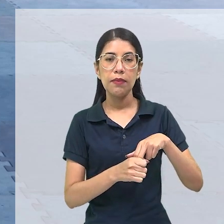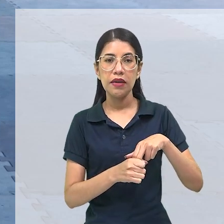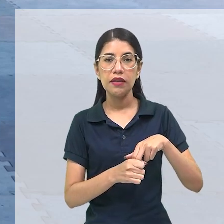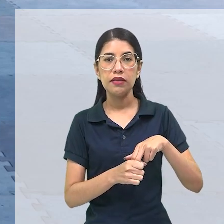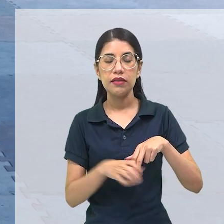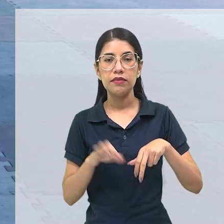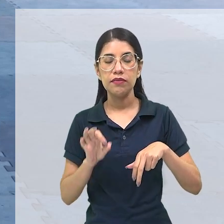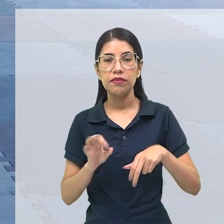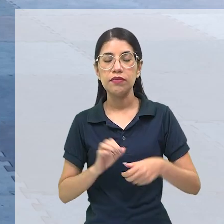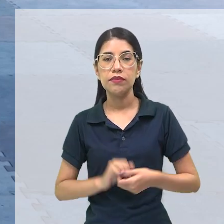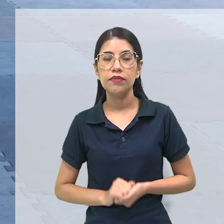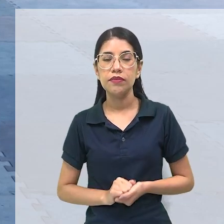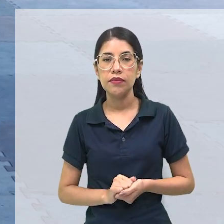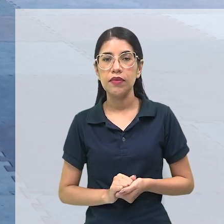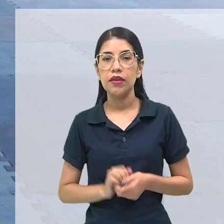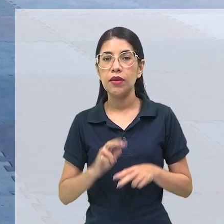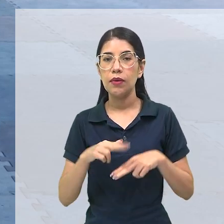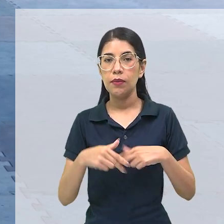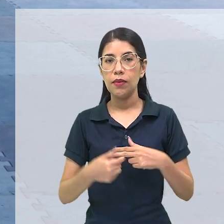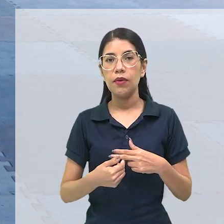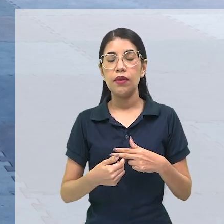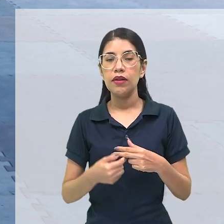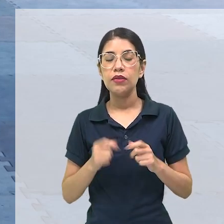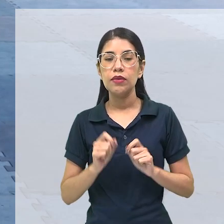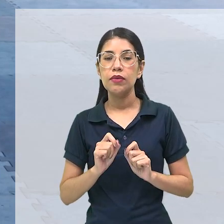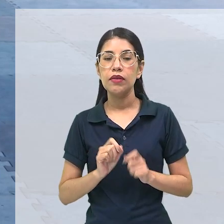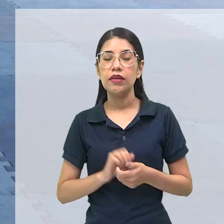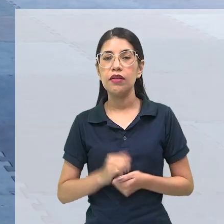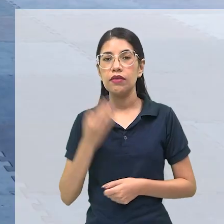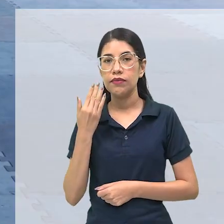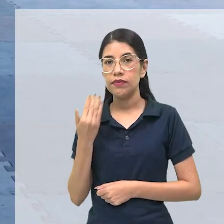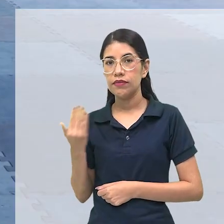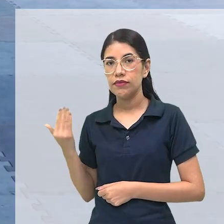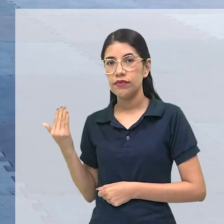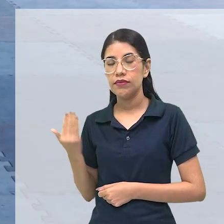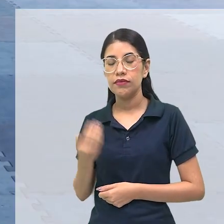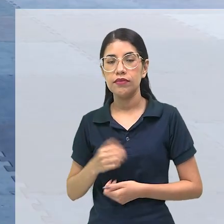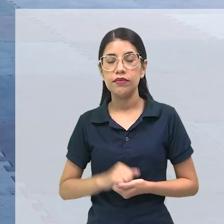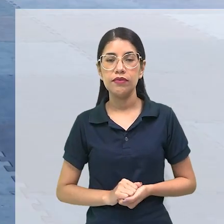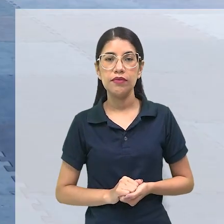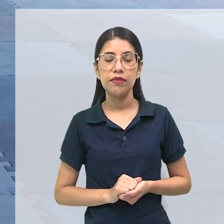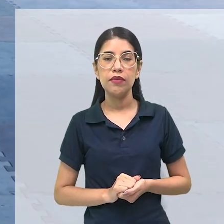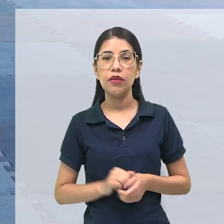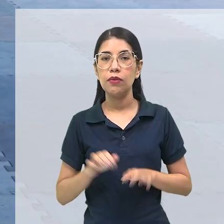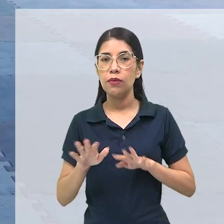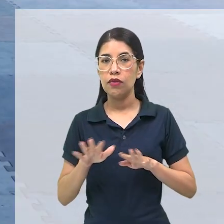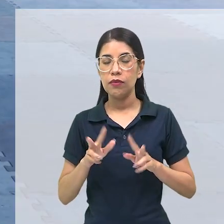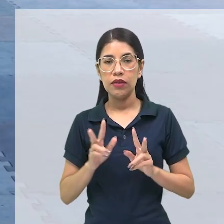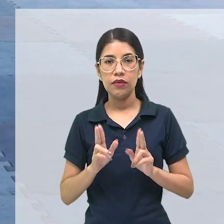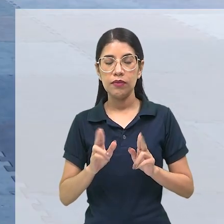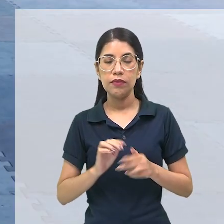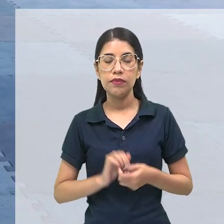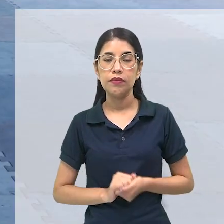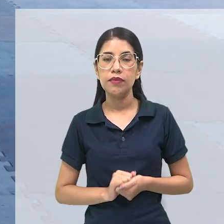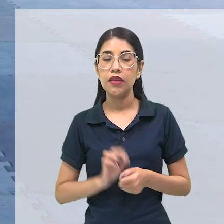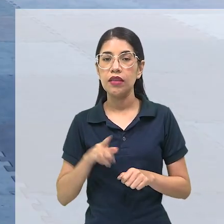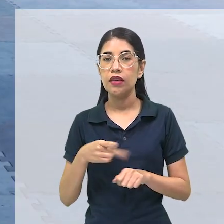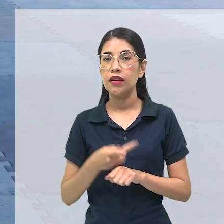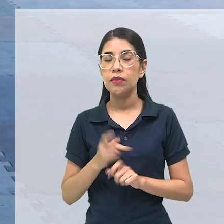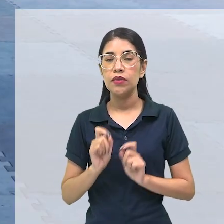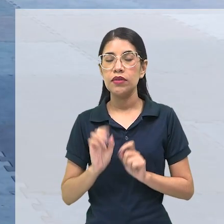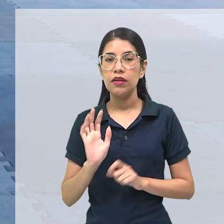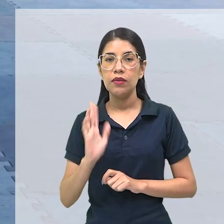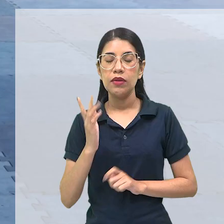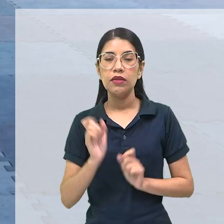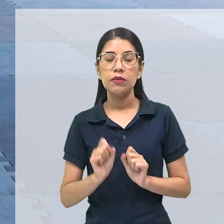meu adversário. Então, para isso, eu abro a guarda e avanço direto para a perna. A partir daqui, ó, eu já posso